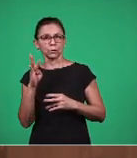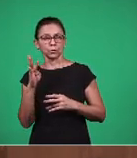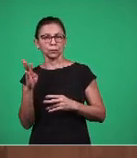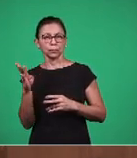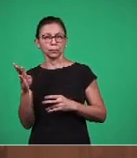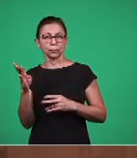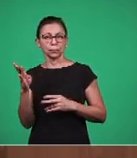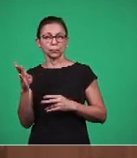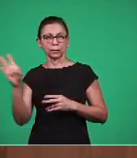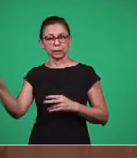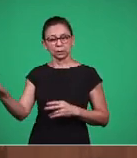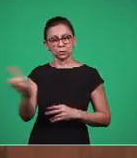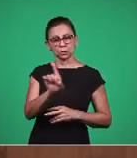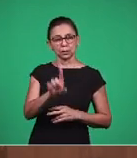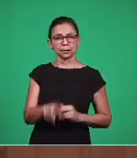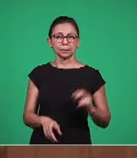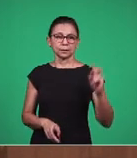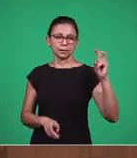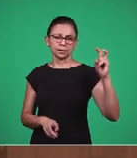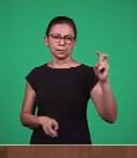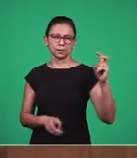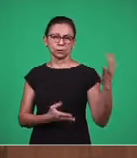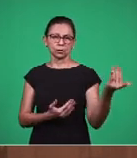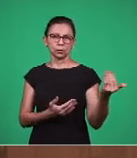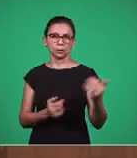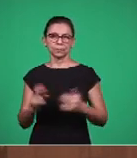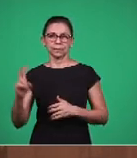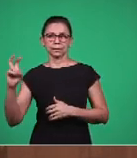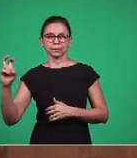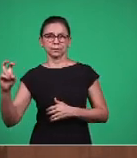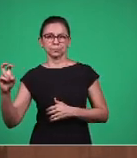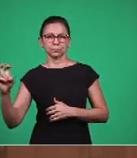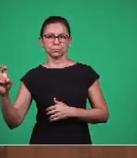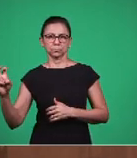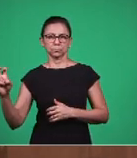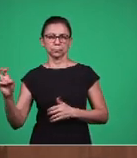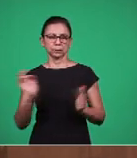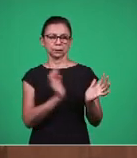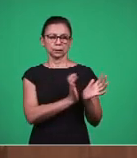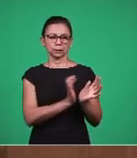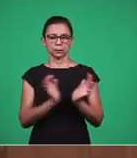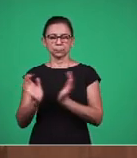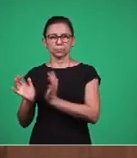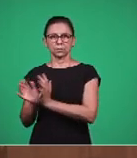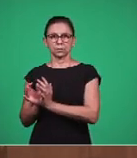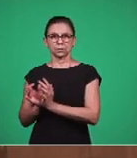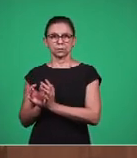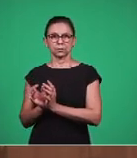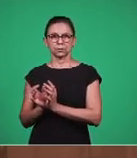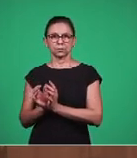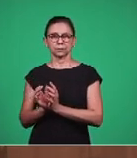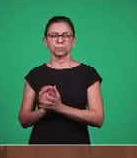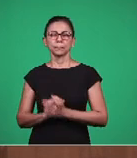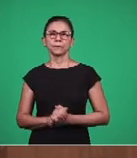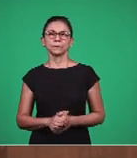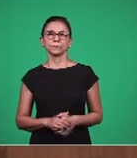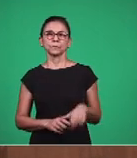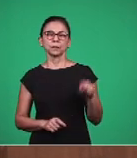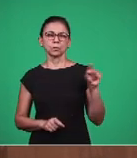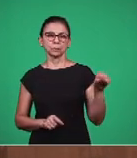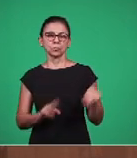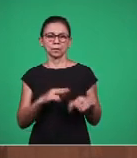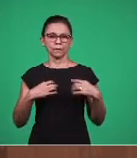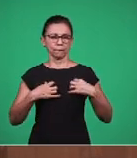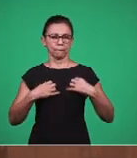5 prudentes e 5 loucas. Todas as que estavam ali tinham vestes